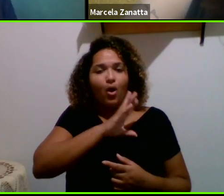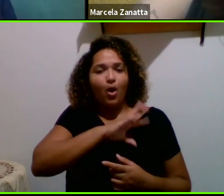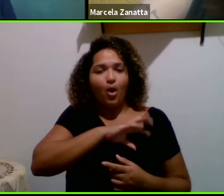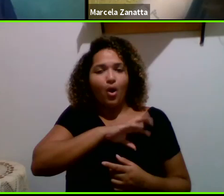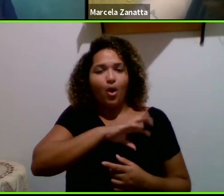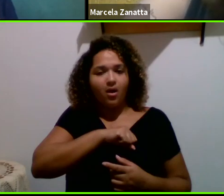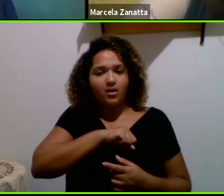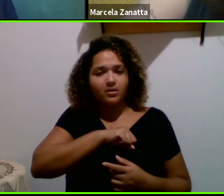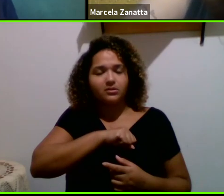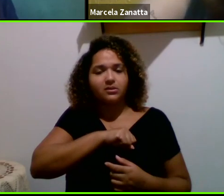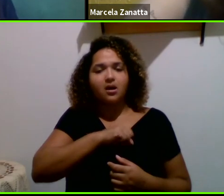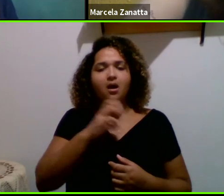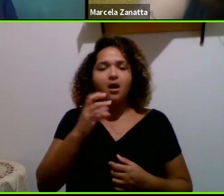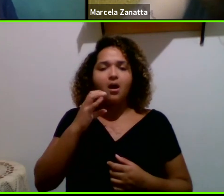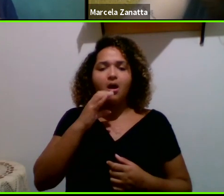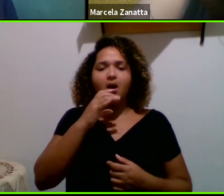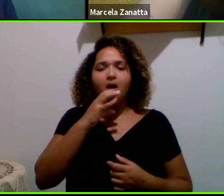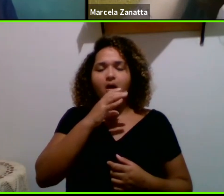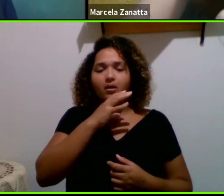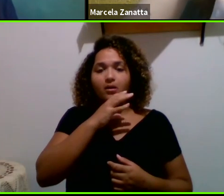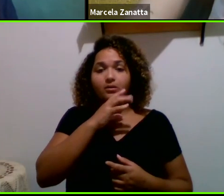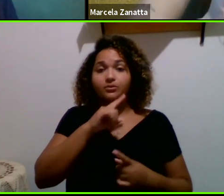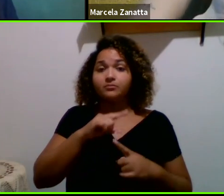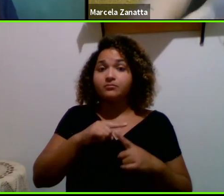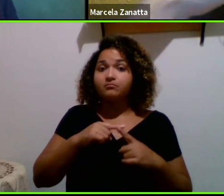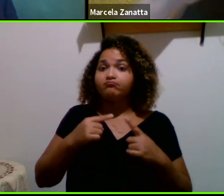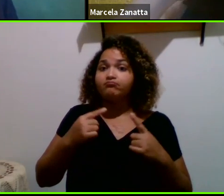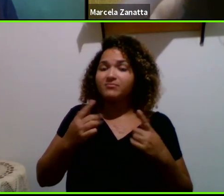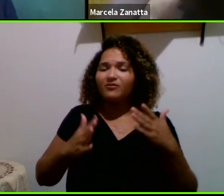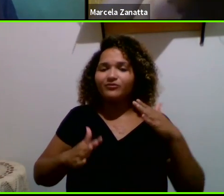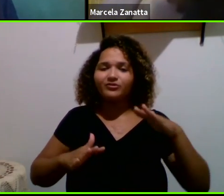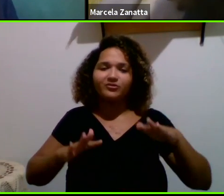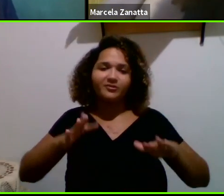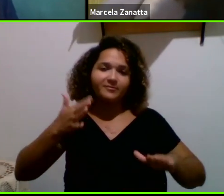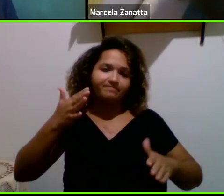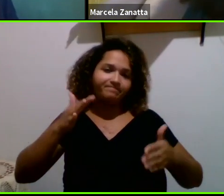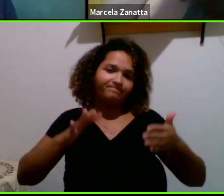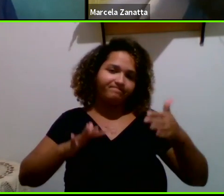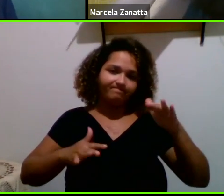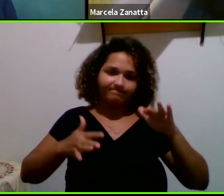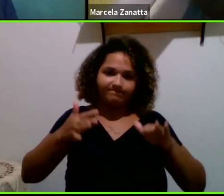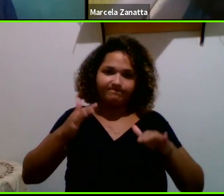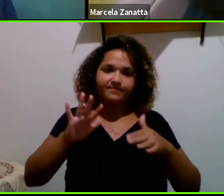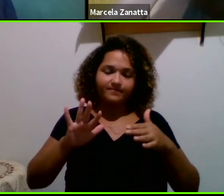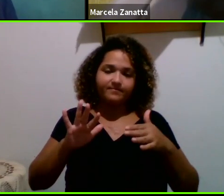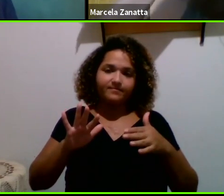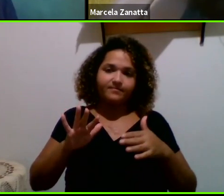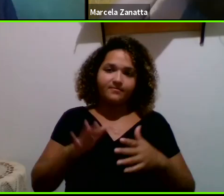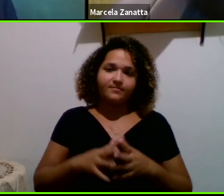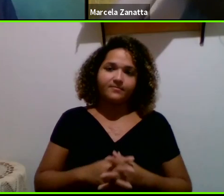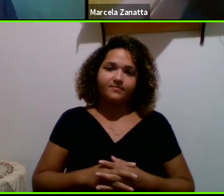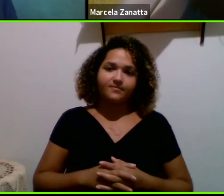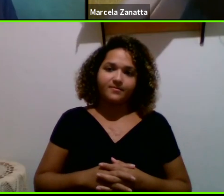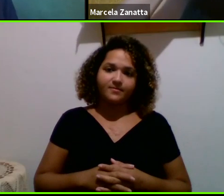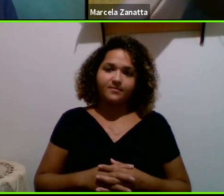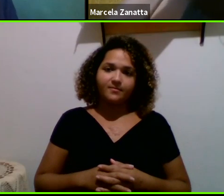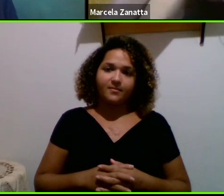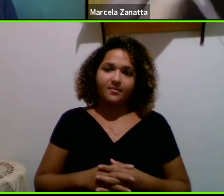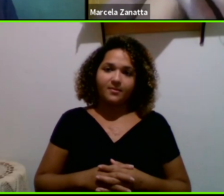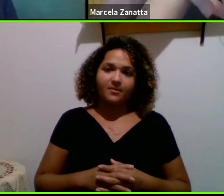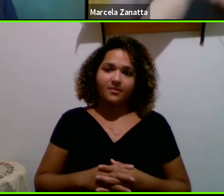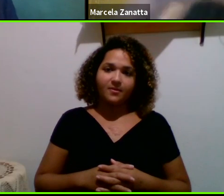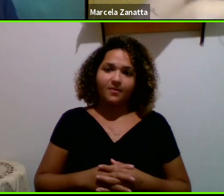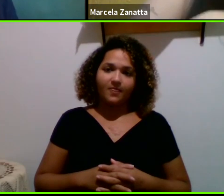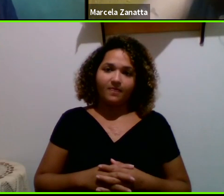um pouquinho, e a gente, então, tem que ter muita atenção para a temperatura da água para o nascimento do bebê. Tá? A água tem que estar numa temperatura, tem que estar